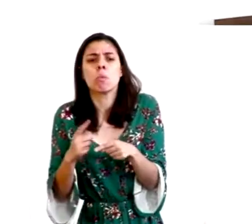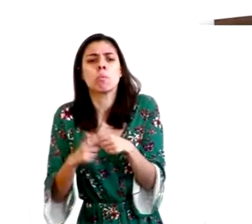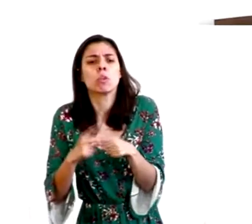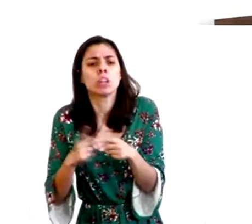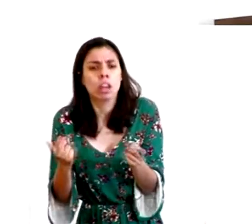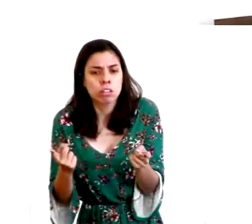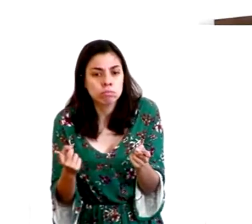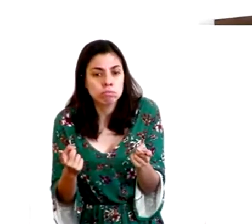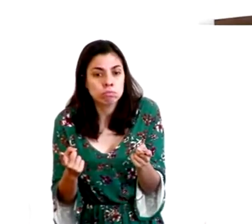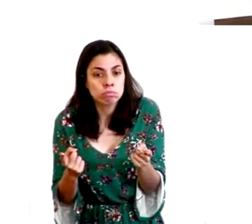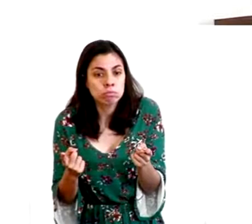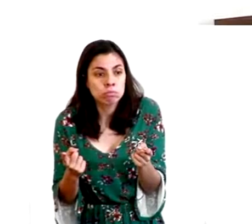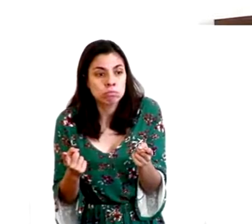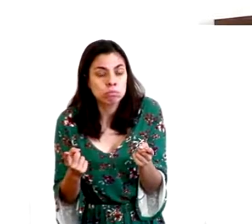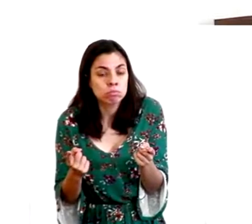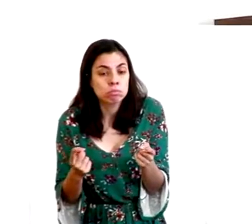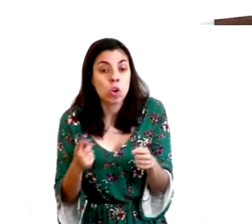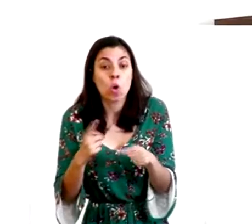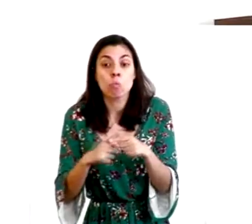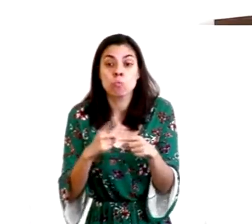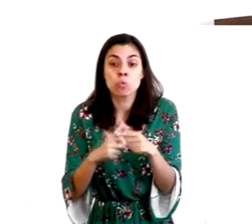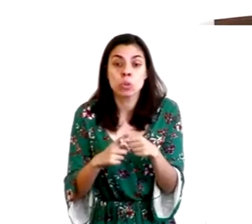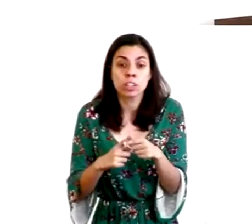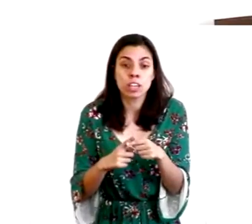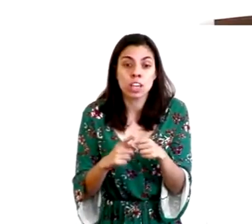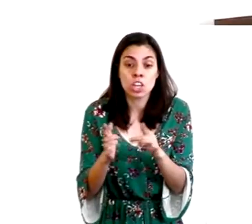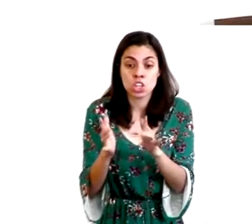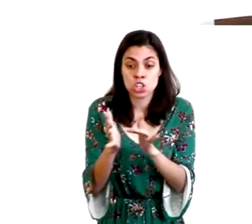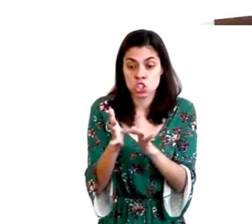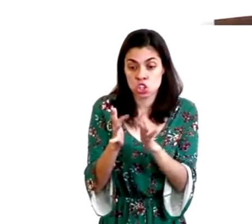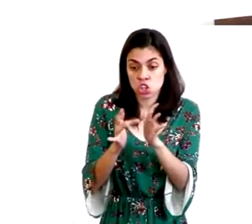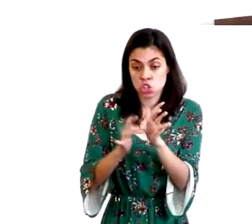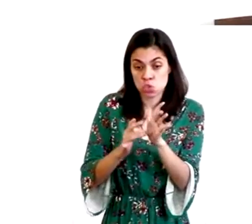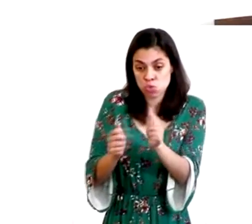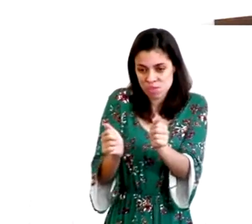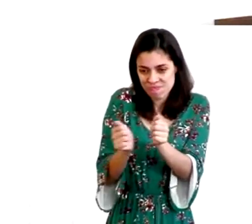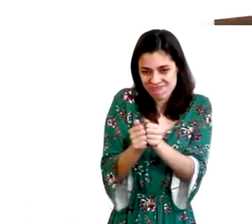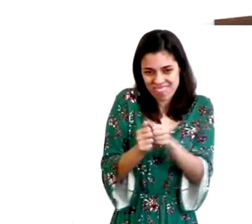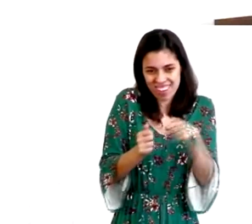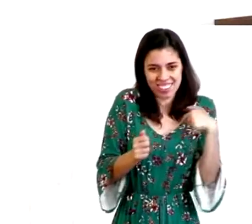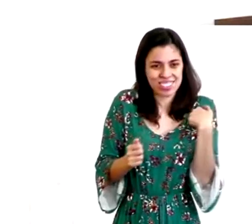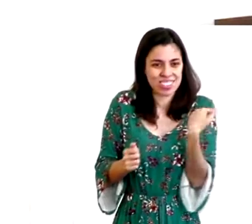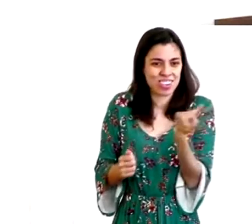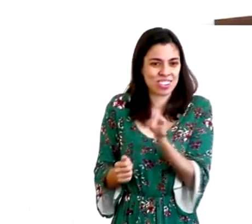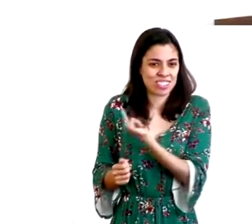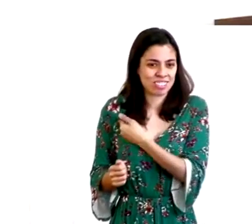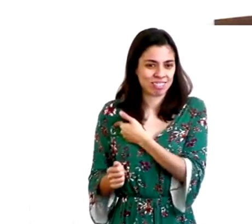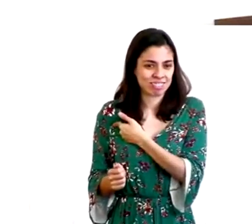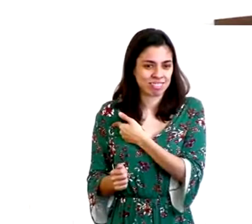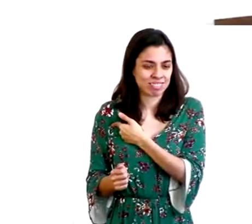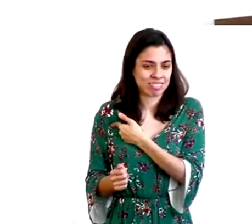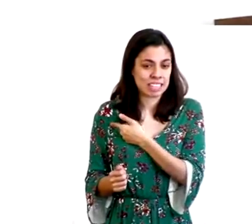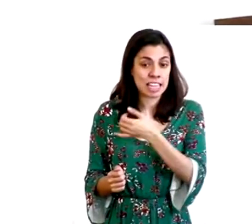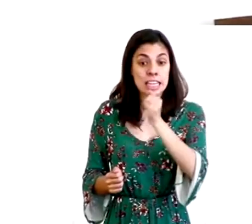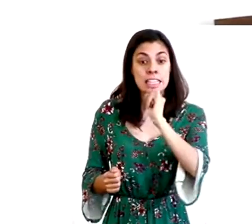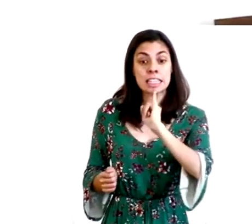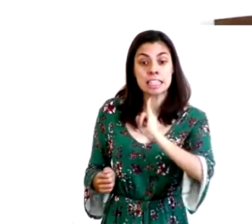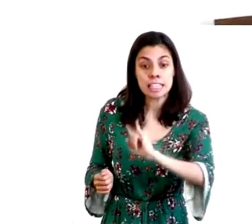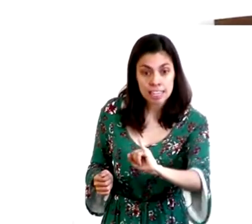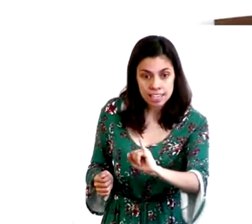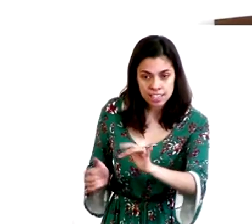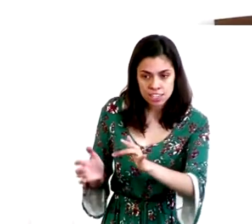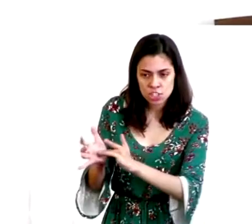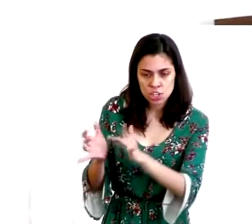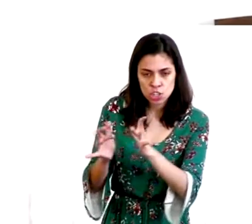Portanto, onde ele reina, o reino de Deus já está presente. Por isso, o pregador rei do Sermão